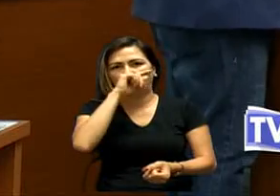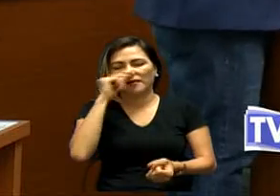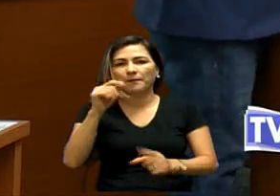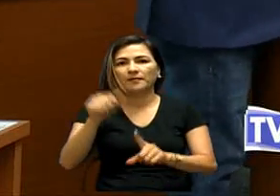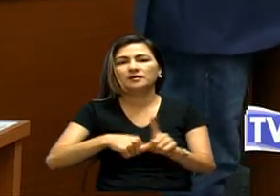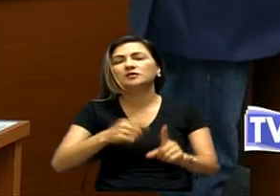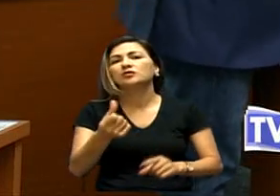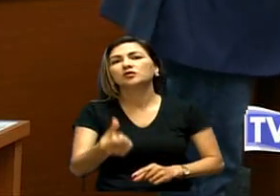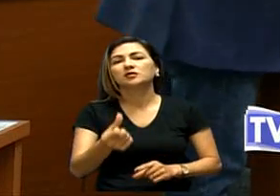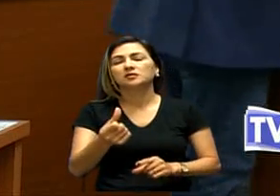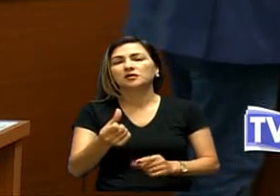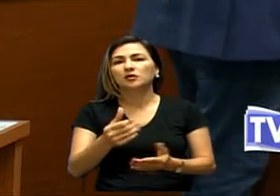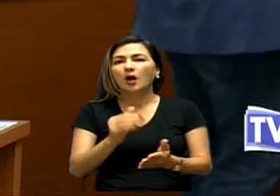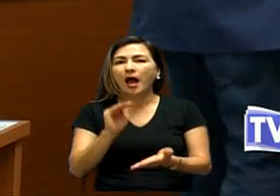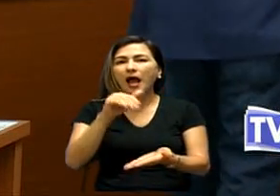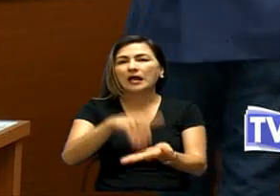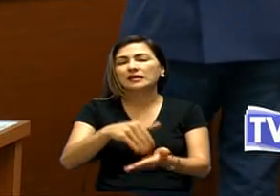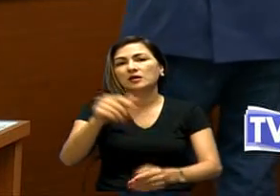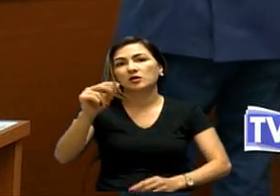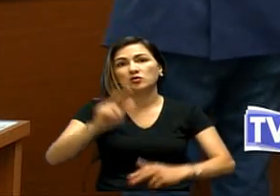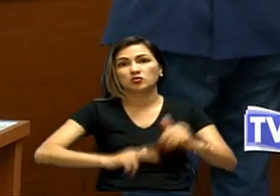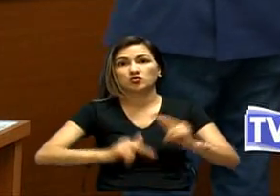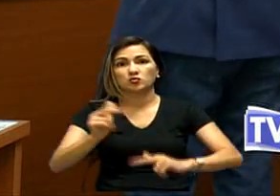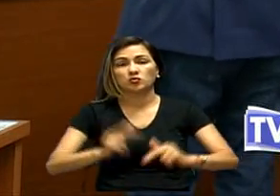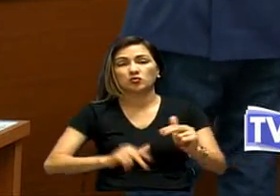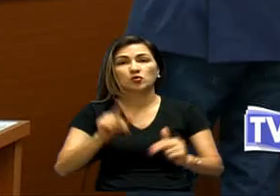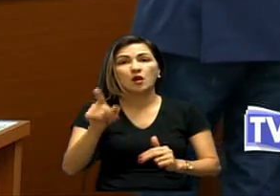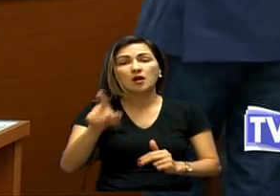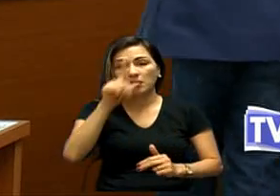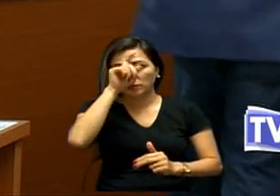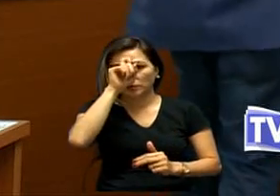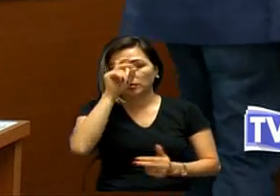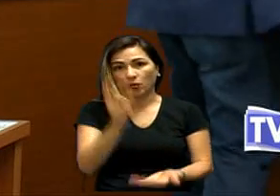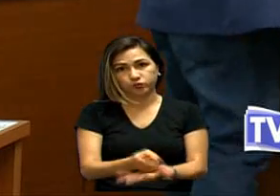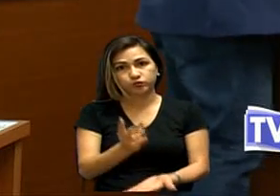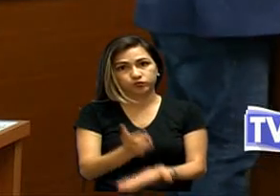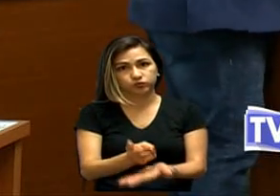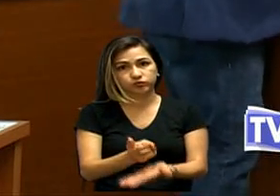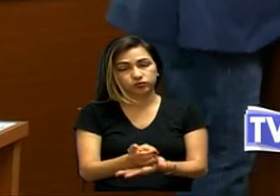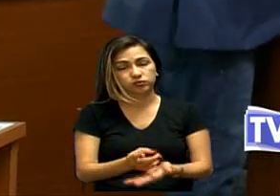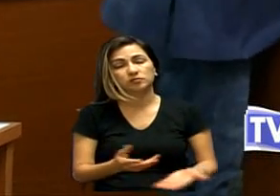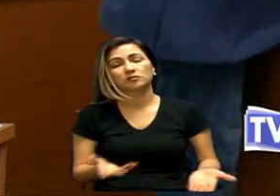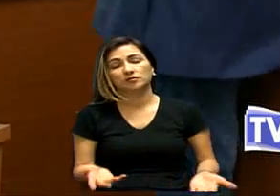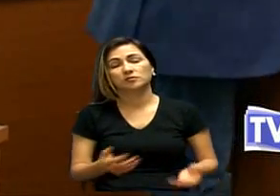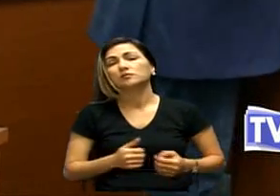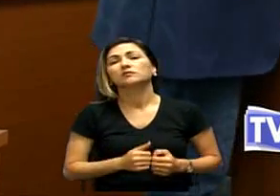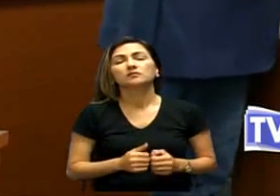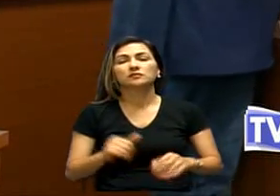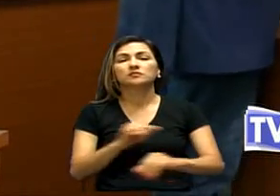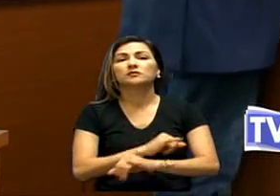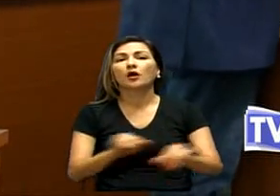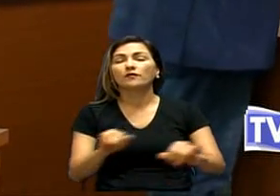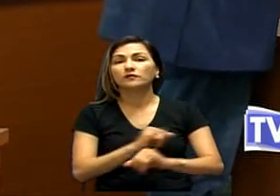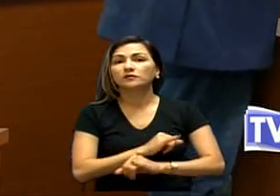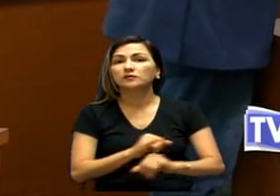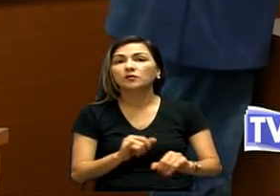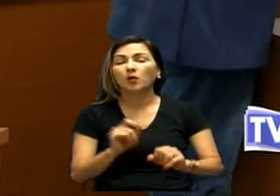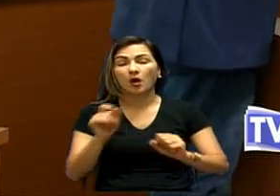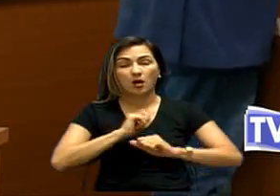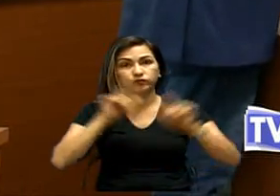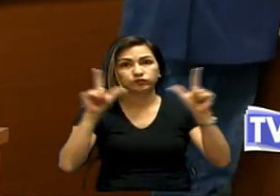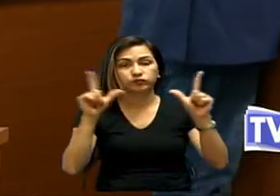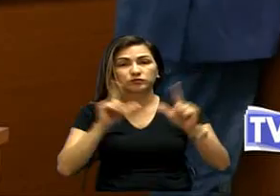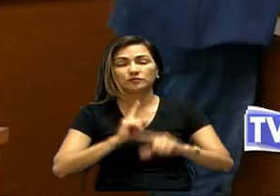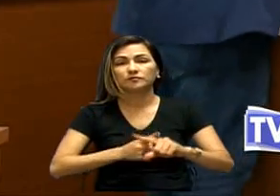6 meses. Agora, o que eu quero alertar, inclusive eu e o vereador Fernando Dini, nós... que moramos ao lado da UPH Zona